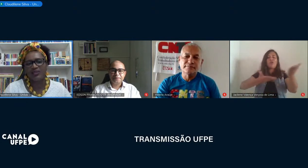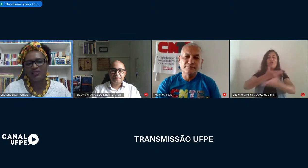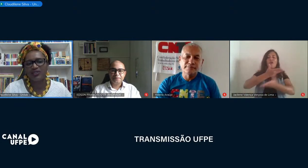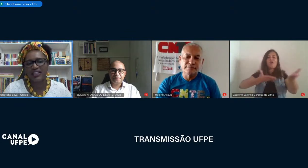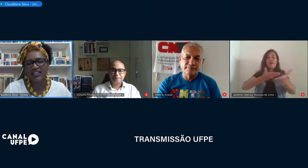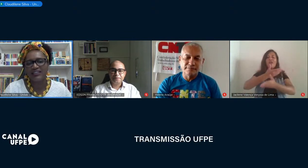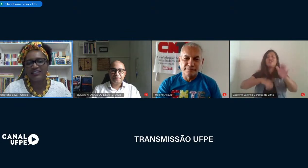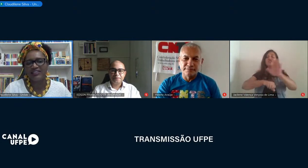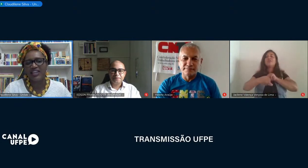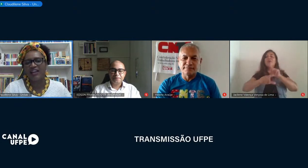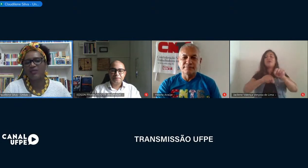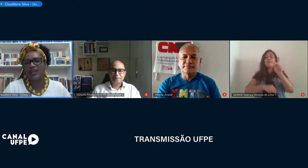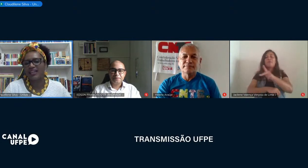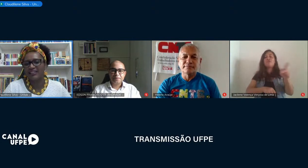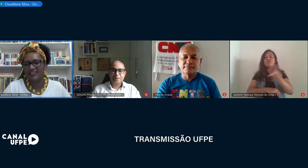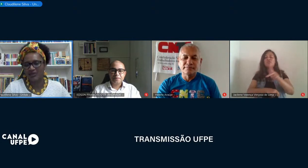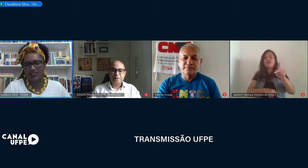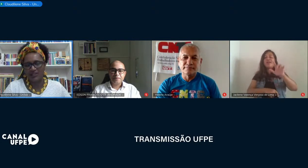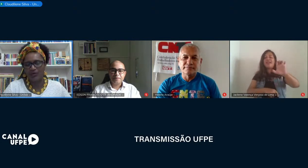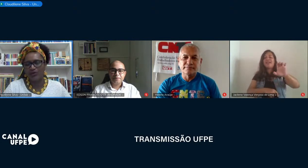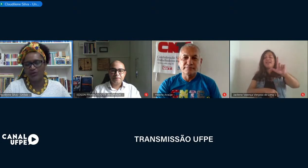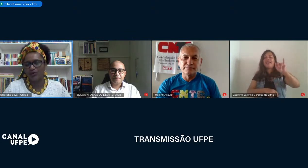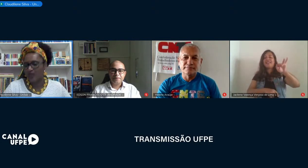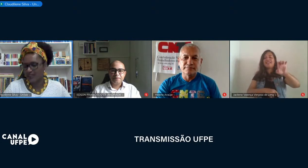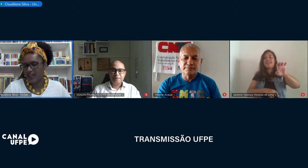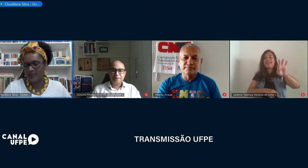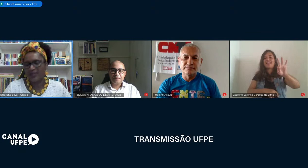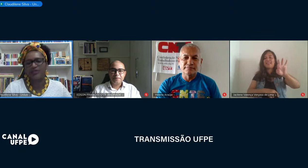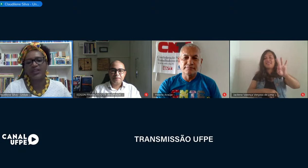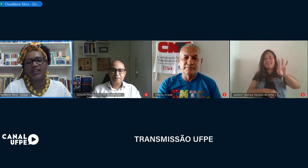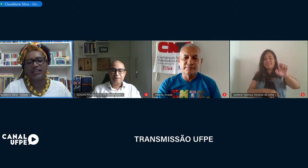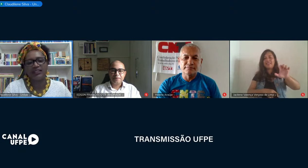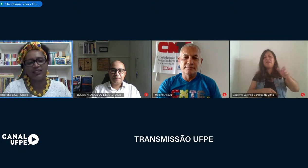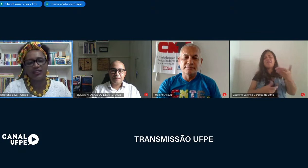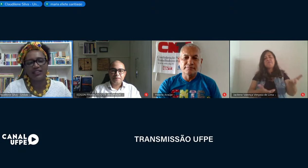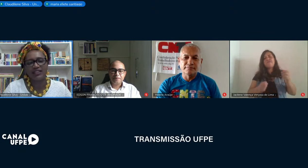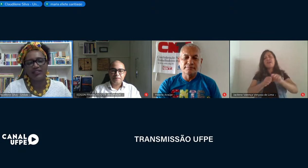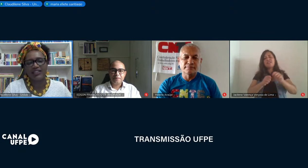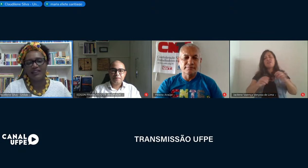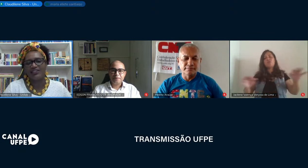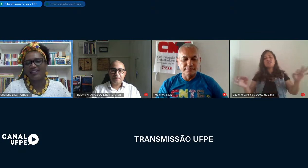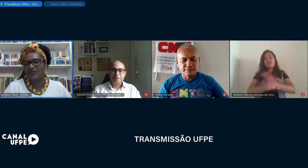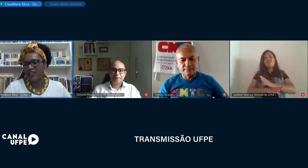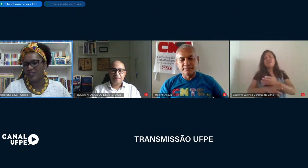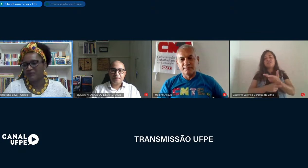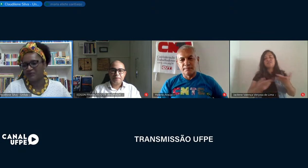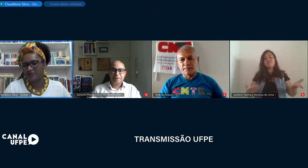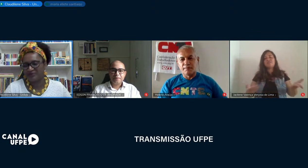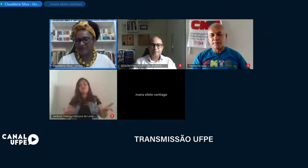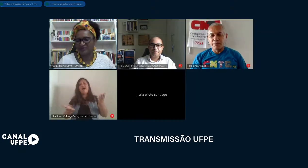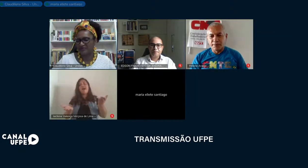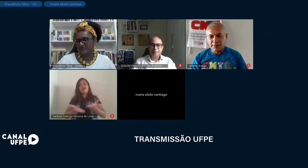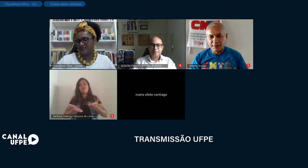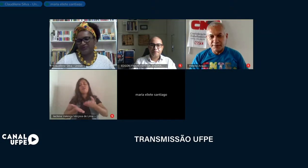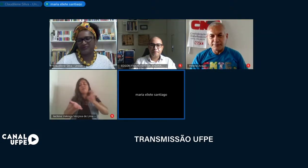querida professora Eliette Santiago para realizar o encerramento de nossas atividades dessa manhã